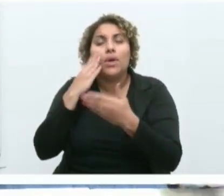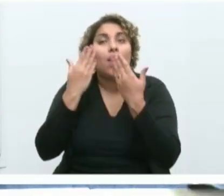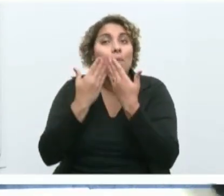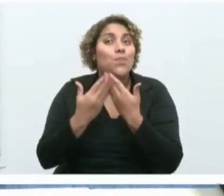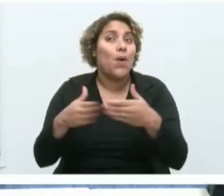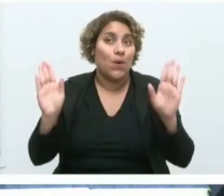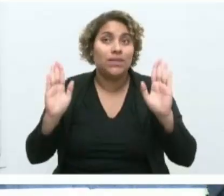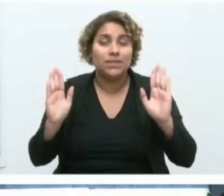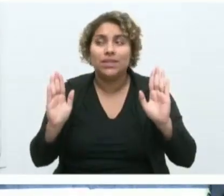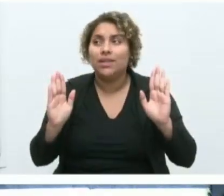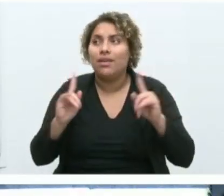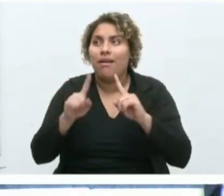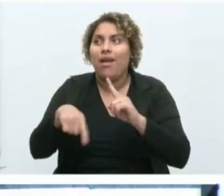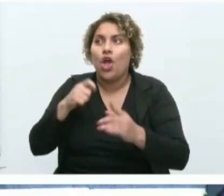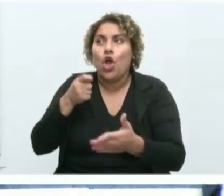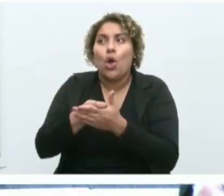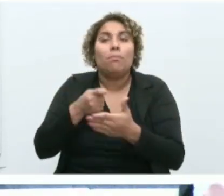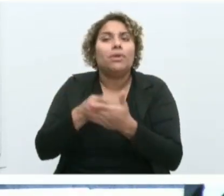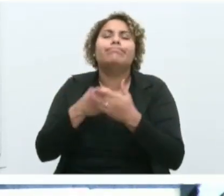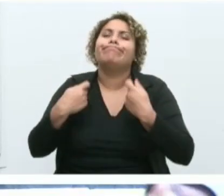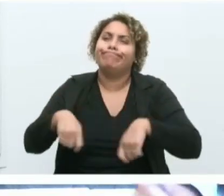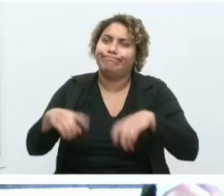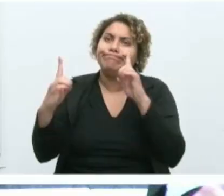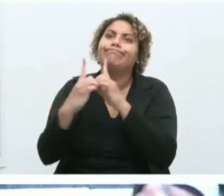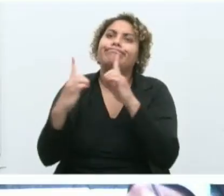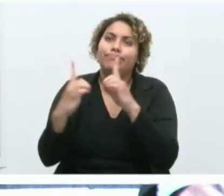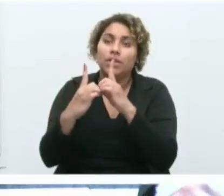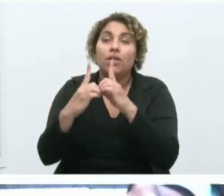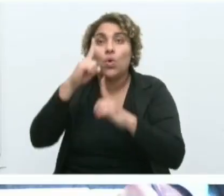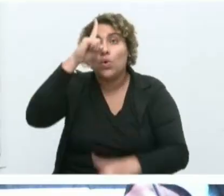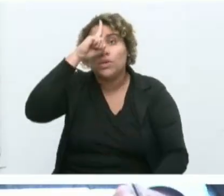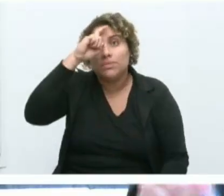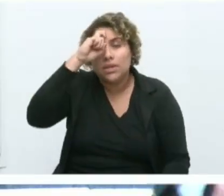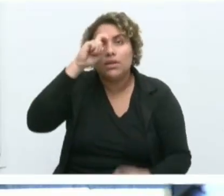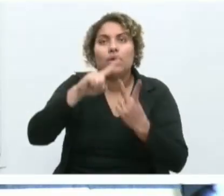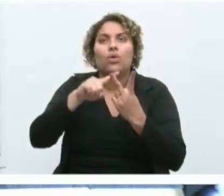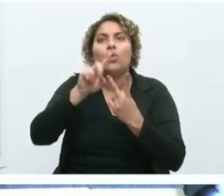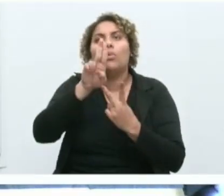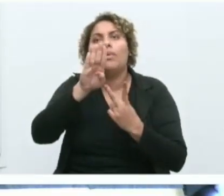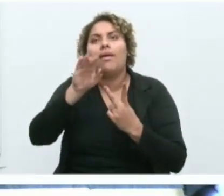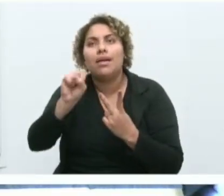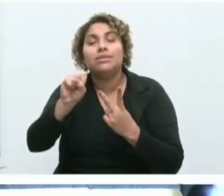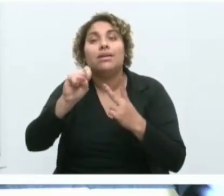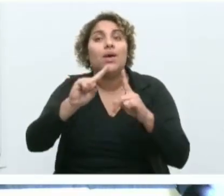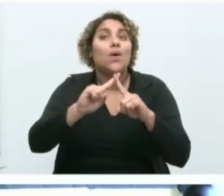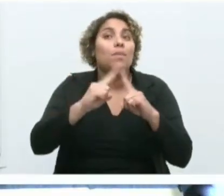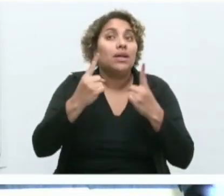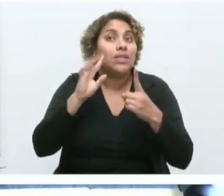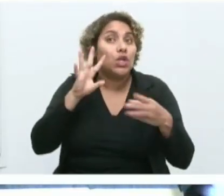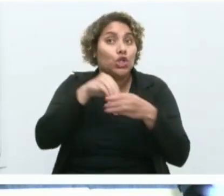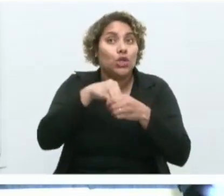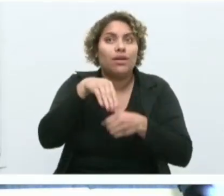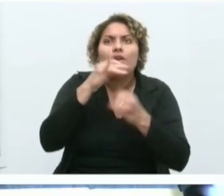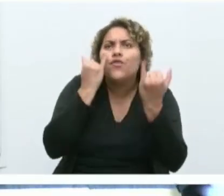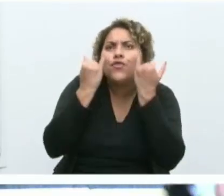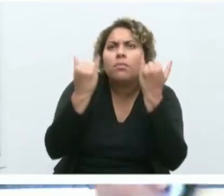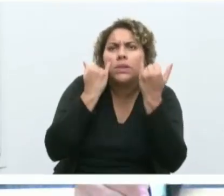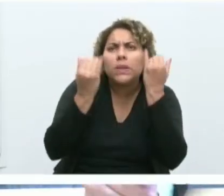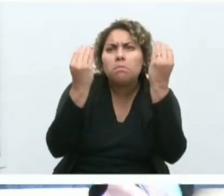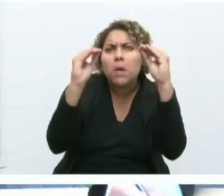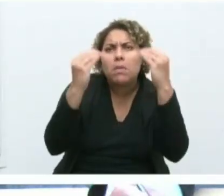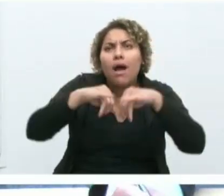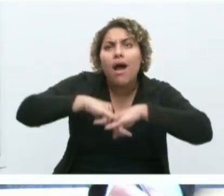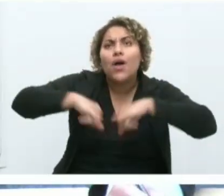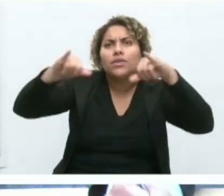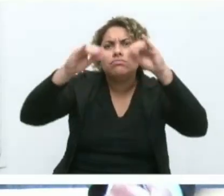aberta, né, é obrigado a atender, né, o hospital, o PS, então você, através da informatização, informando